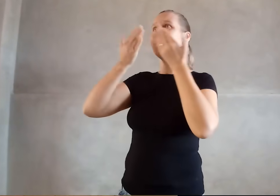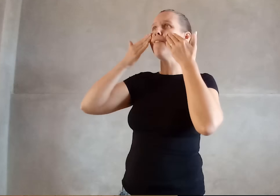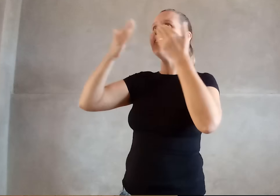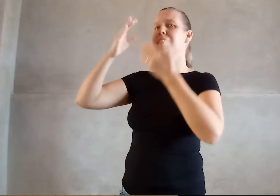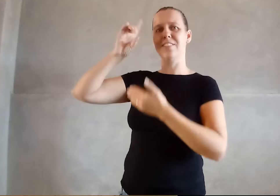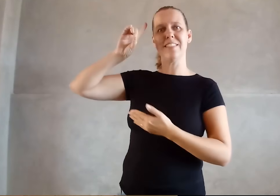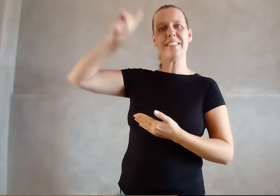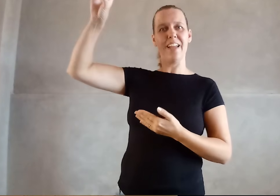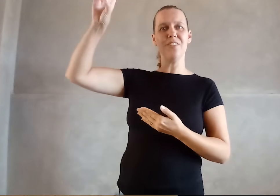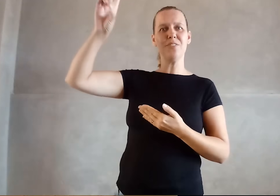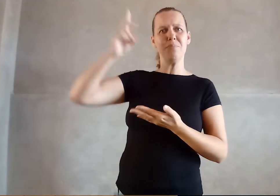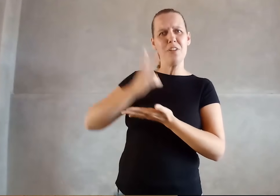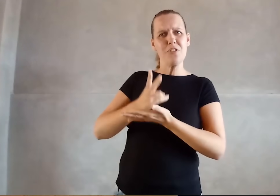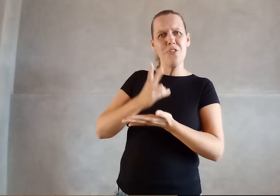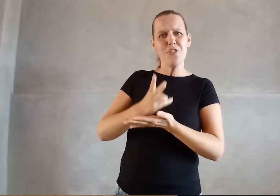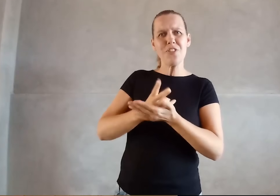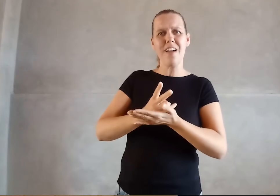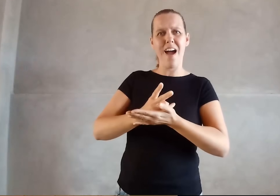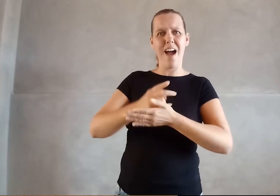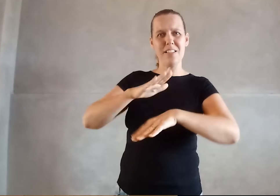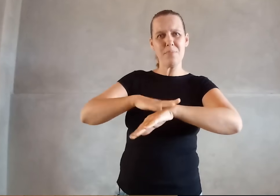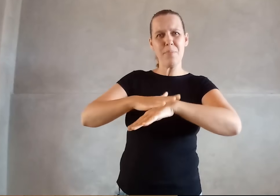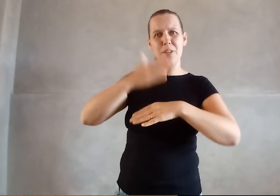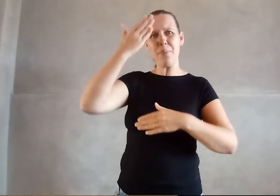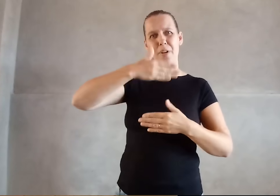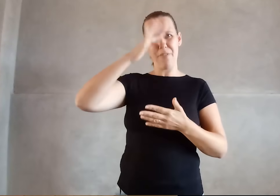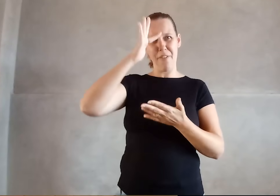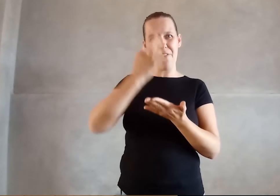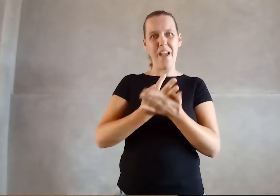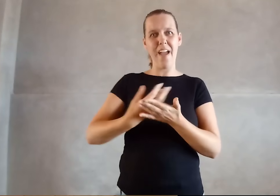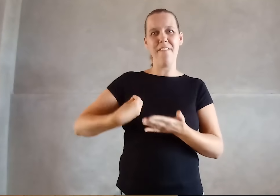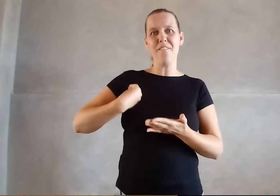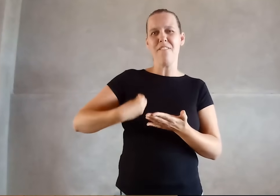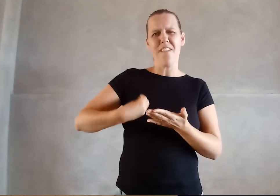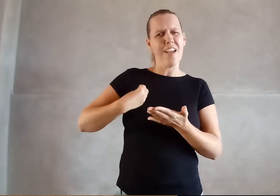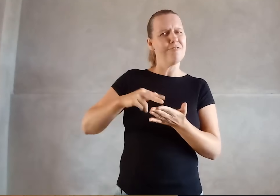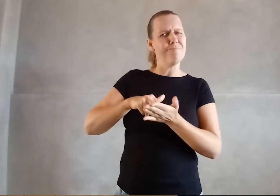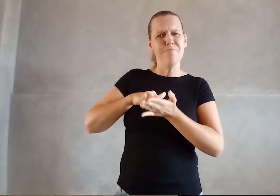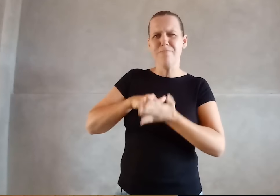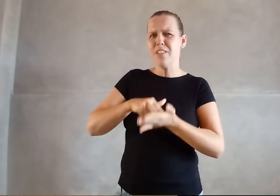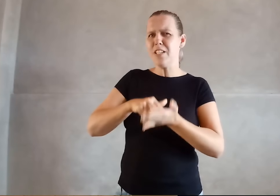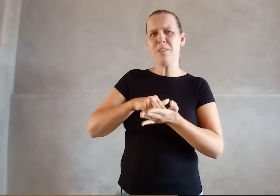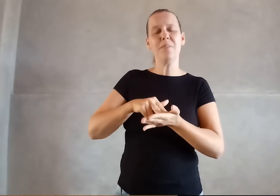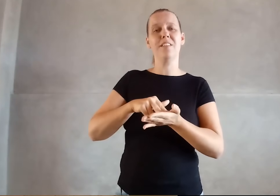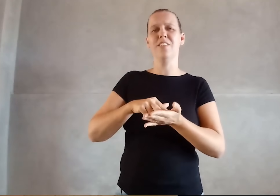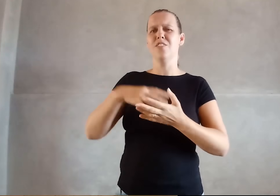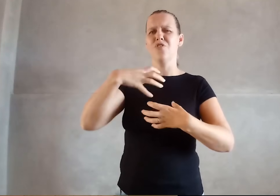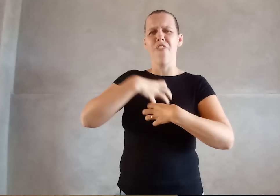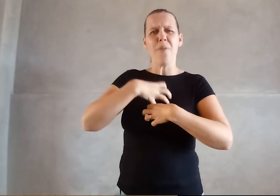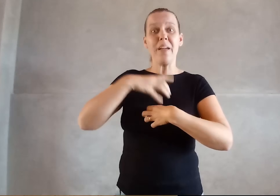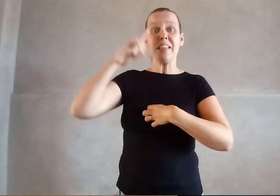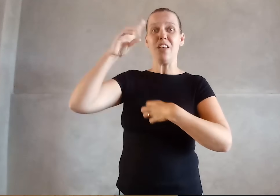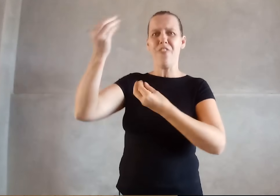vivendo de maneira que Deus vai nos surpreender com aquilo que Ele tem preparado na eternidade para aqueles